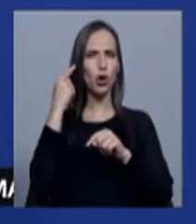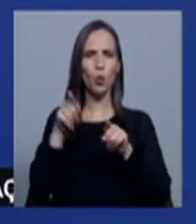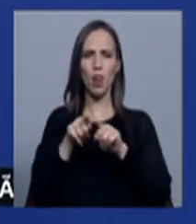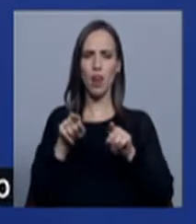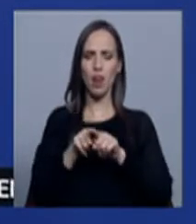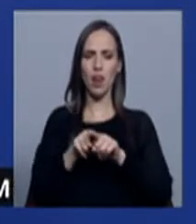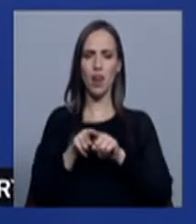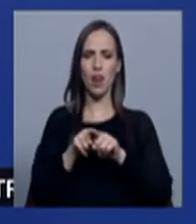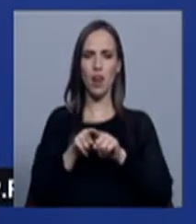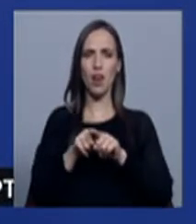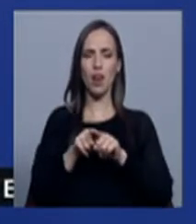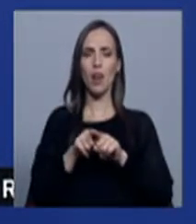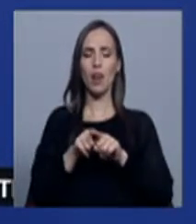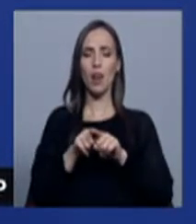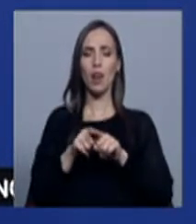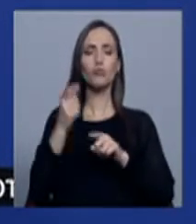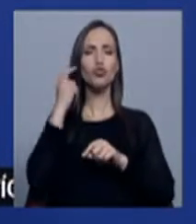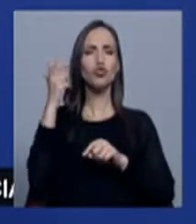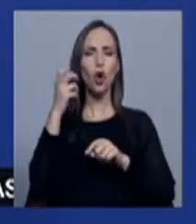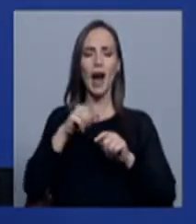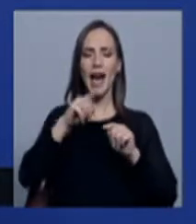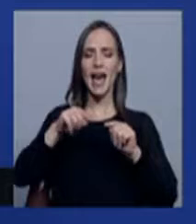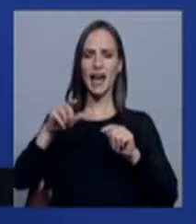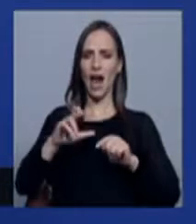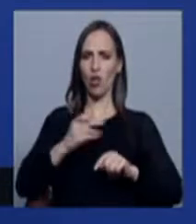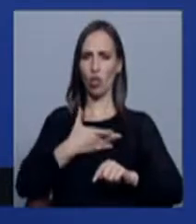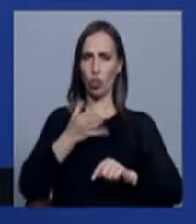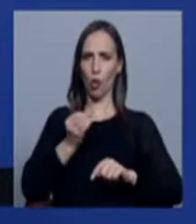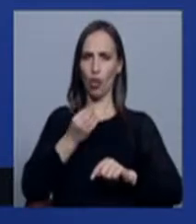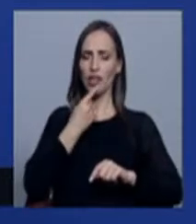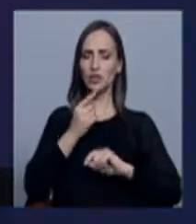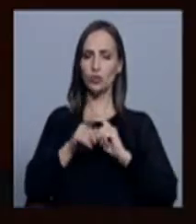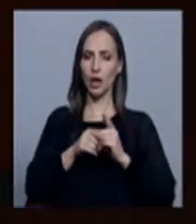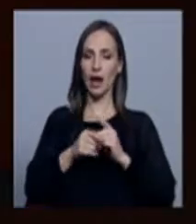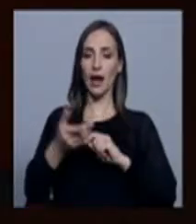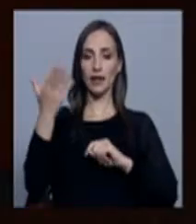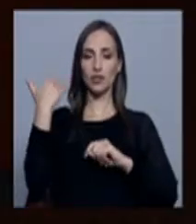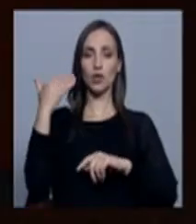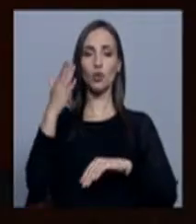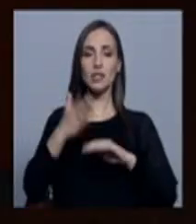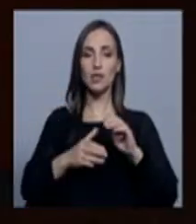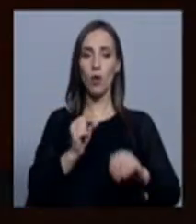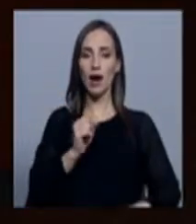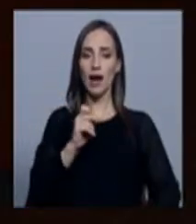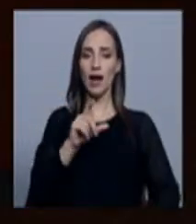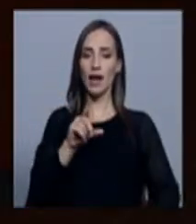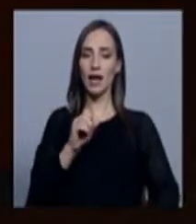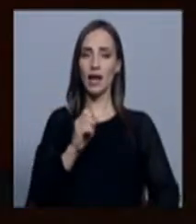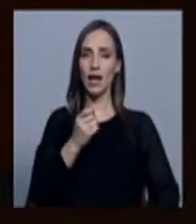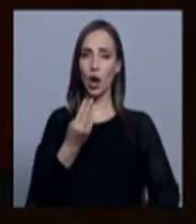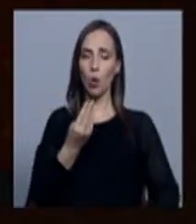que contou, no fundo, este som de rádio na altura na Galileu? É que isto aconteceu quando a Galileu passou também junto